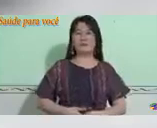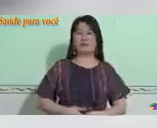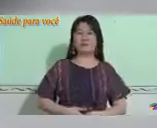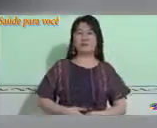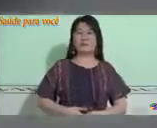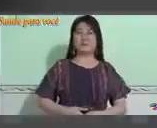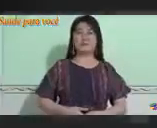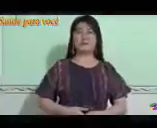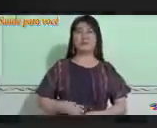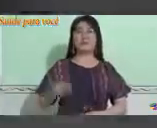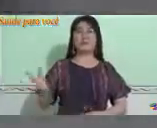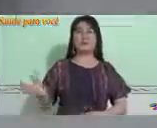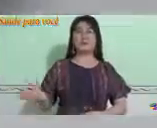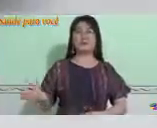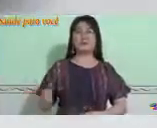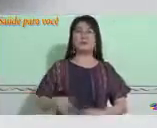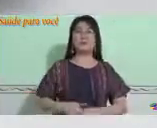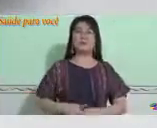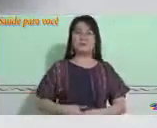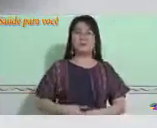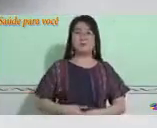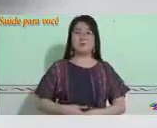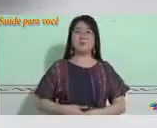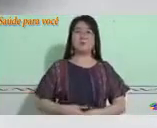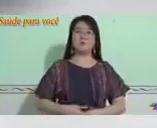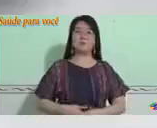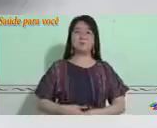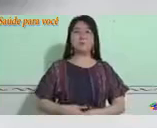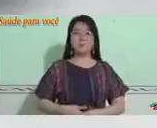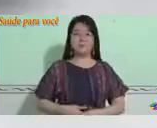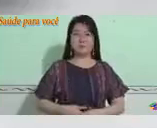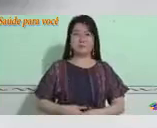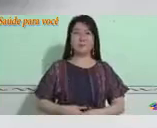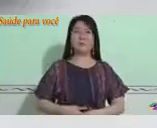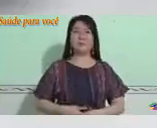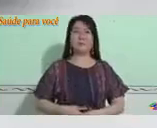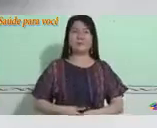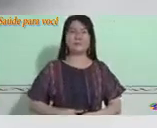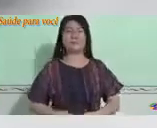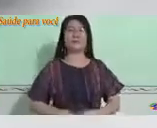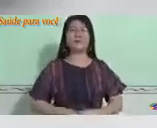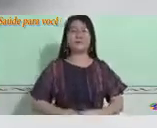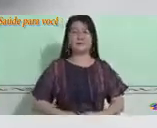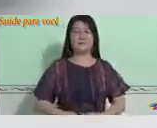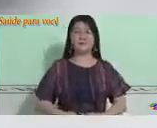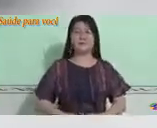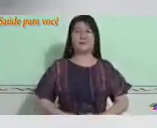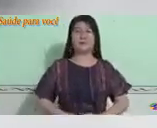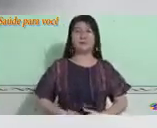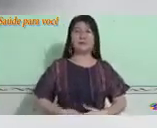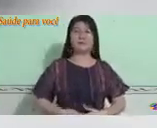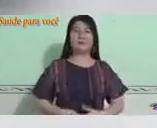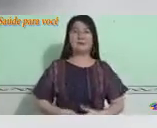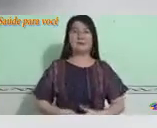550 MULHERES APO acento agudo SOL S19 ANOS ETE acento agudo 70 ou